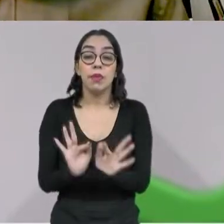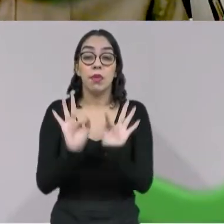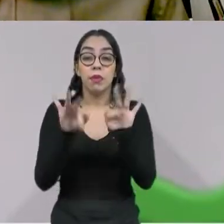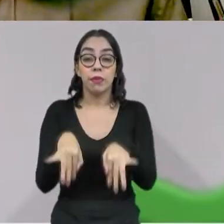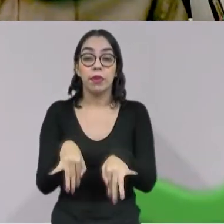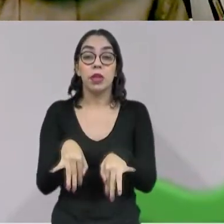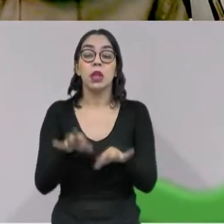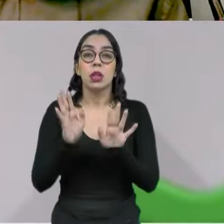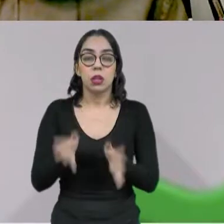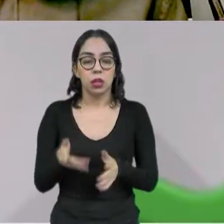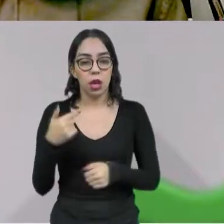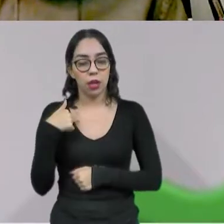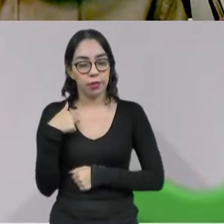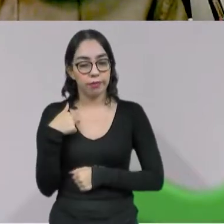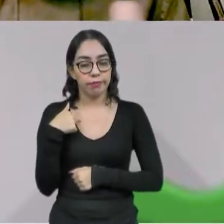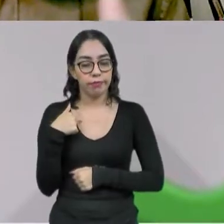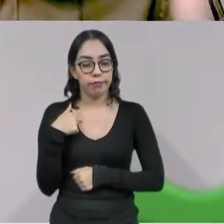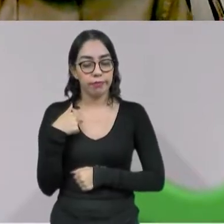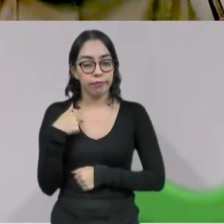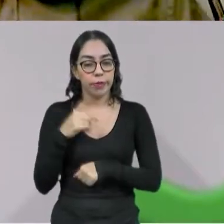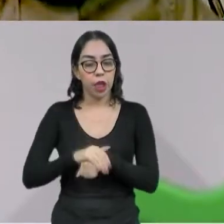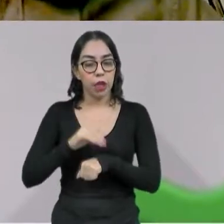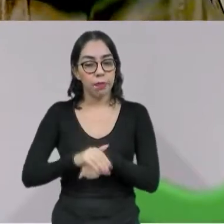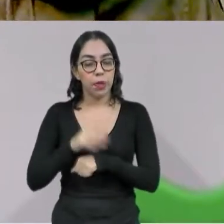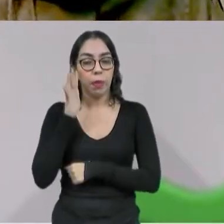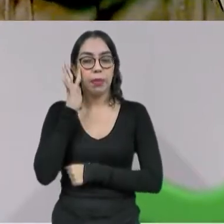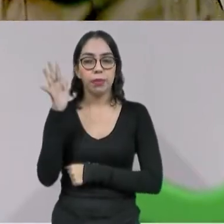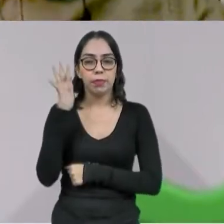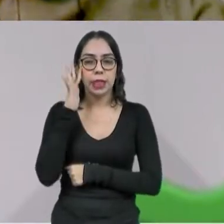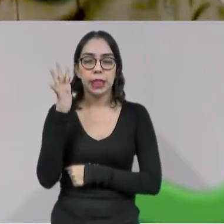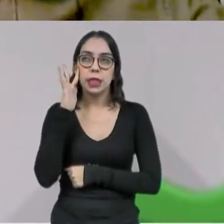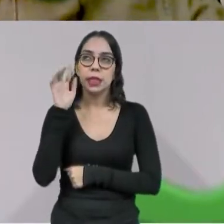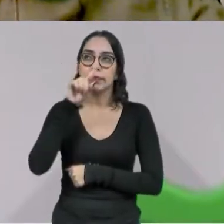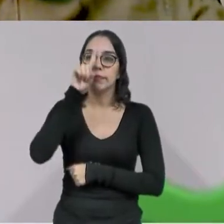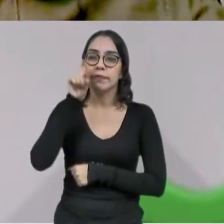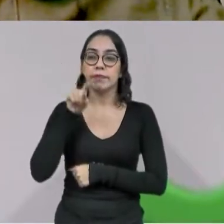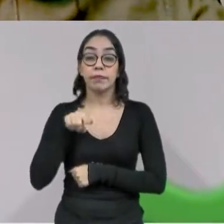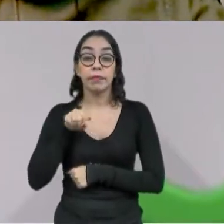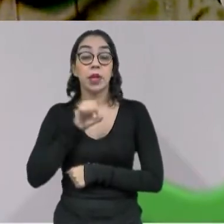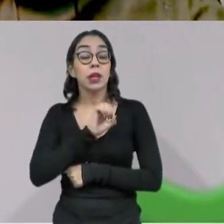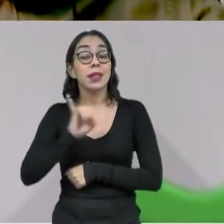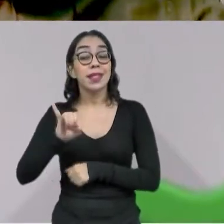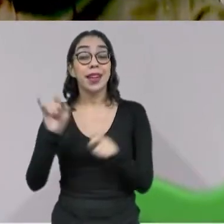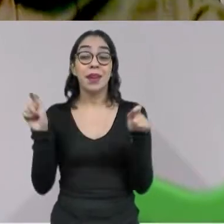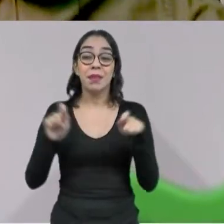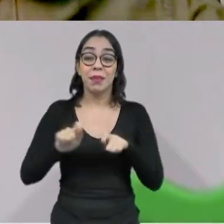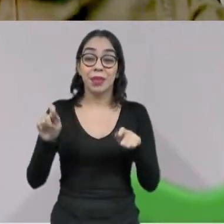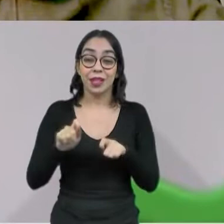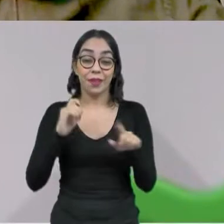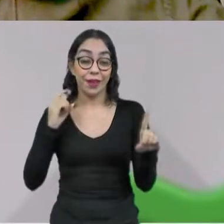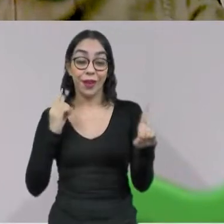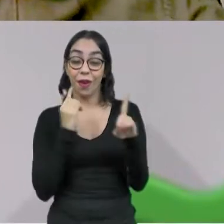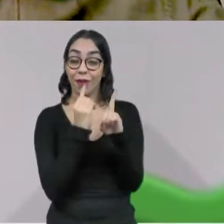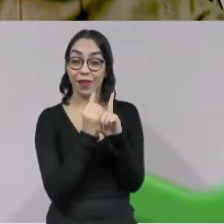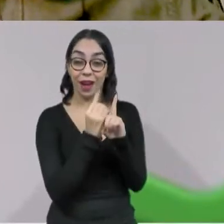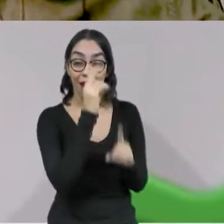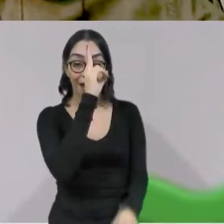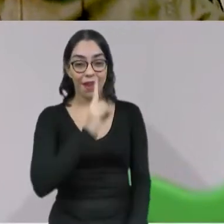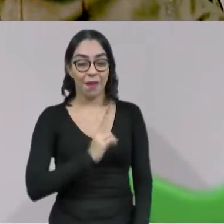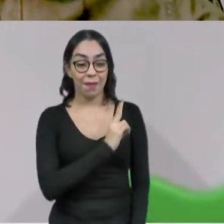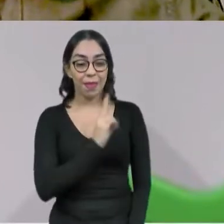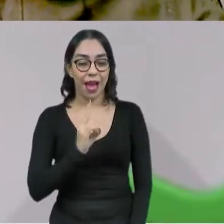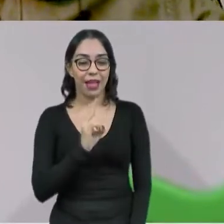terminei com muito mais dúvidas em relação a esse homem. Se eu tivesse a oportunidade de ter 5 minutos diante de padre